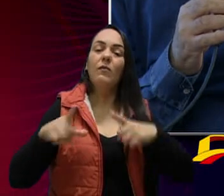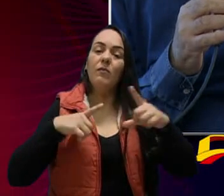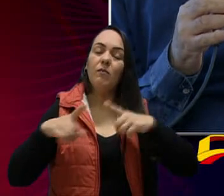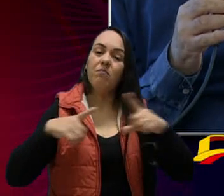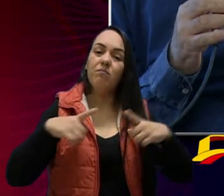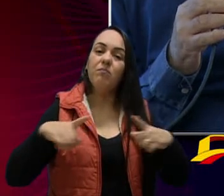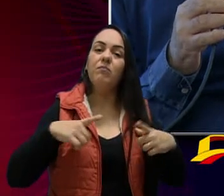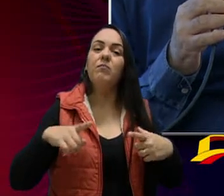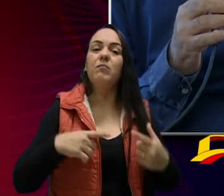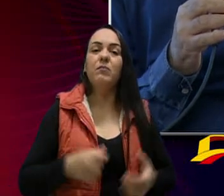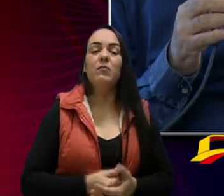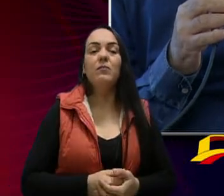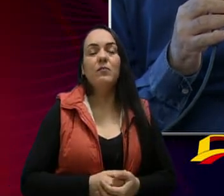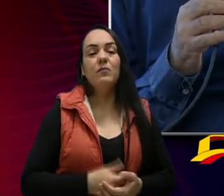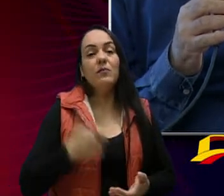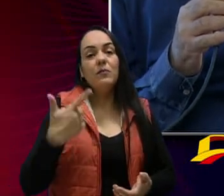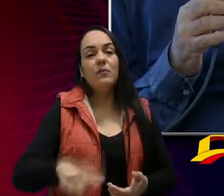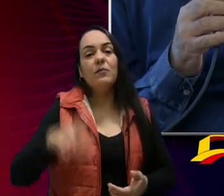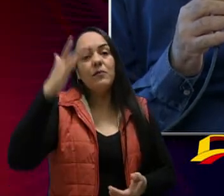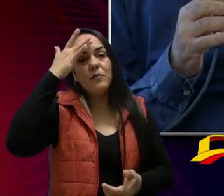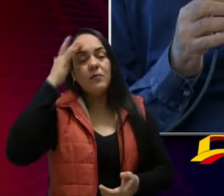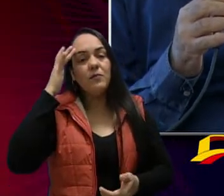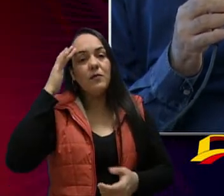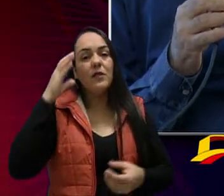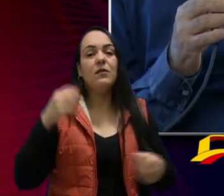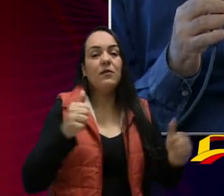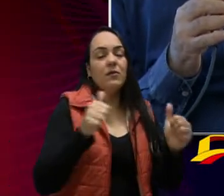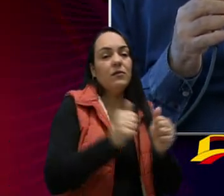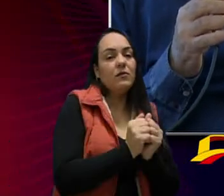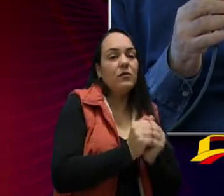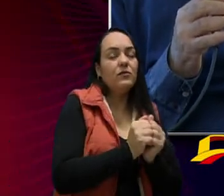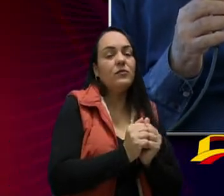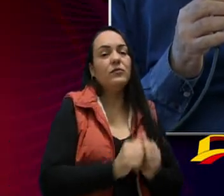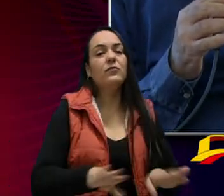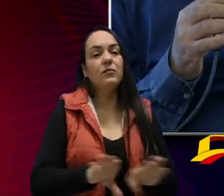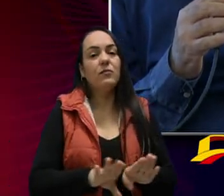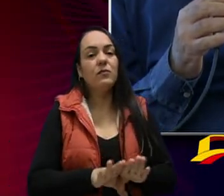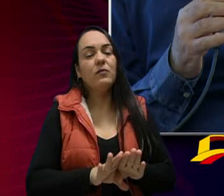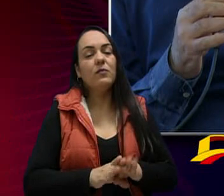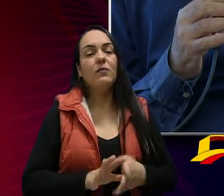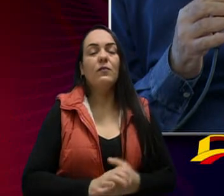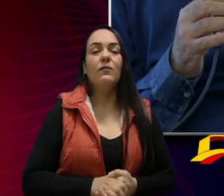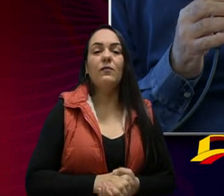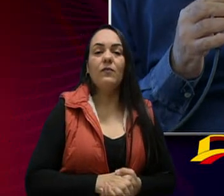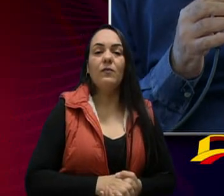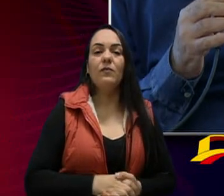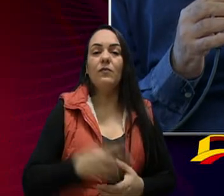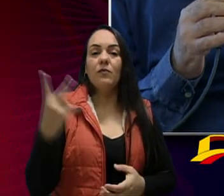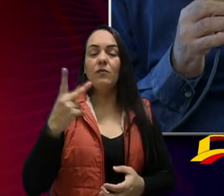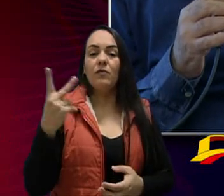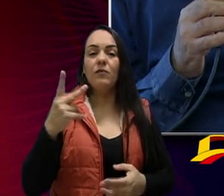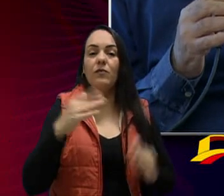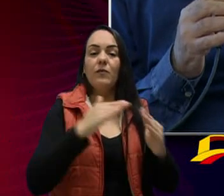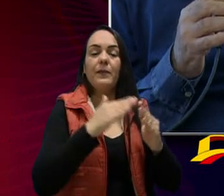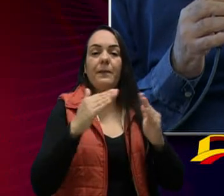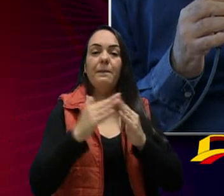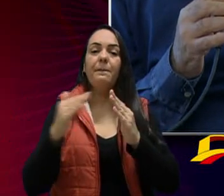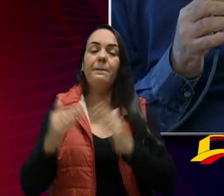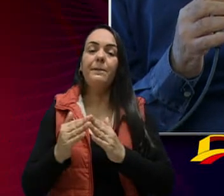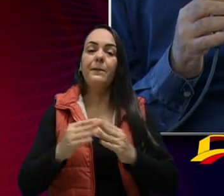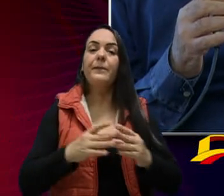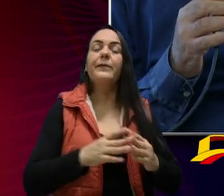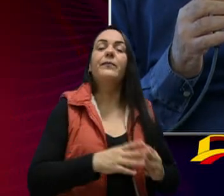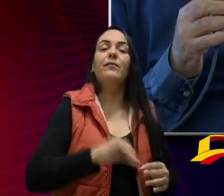trabalho a gente testaria as outras pessoas da ilha estão e depois a gente vai ampliar para as duas casas de